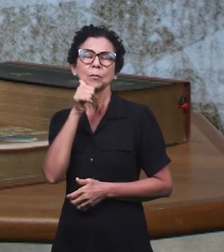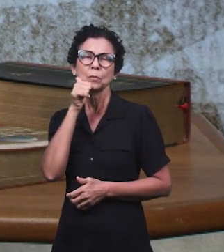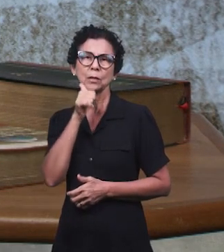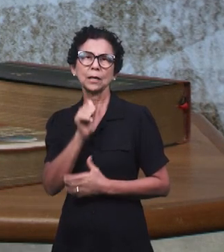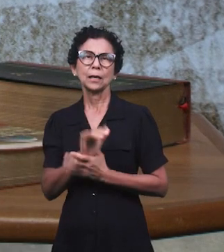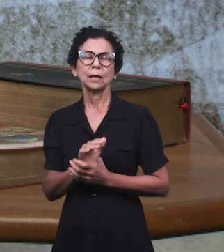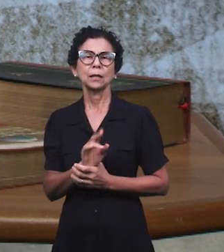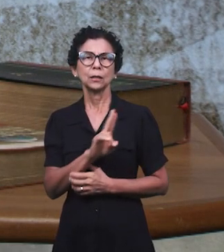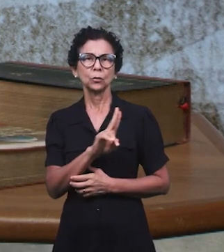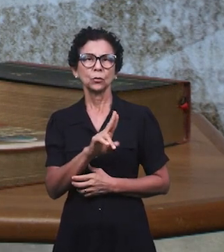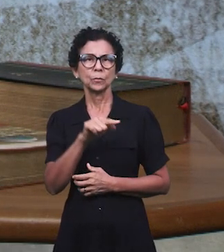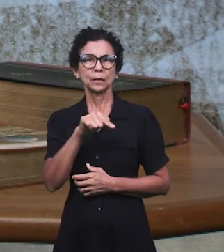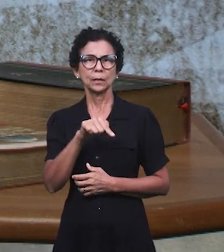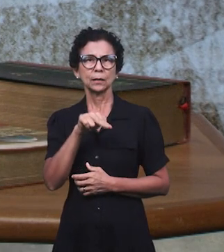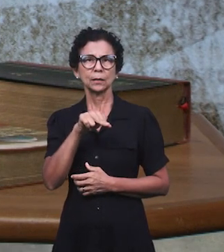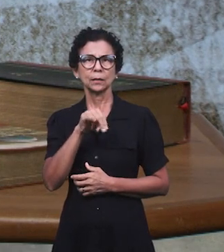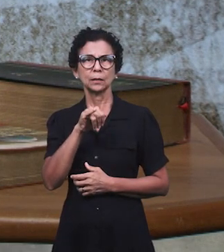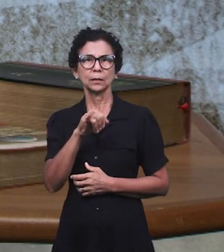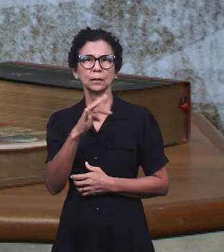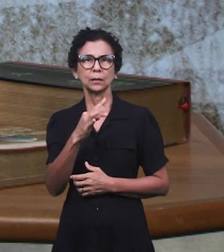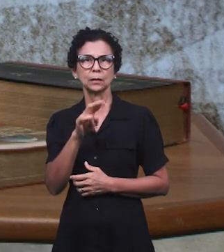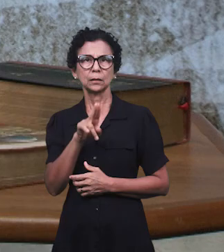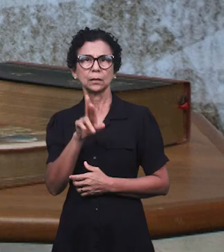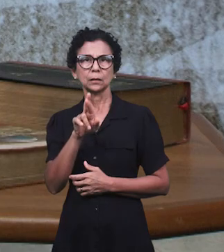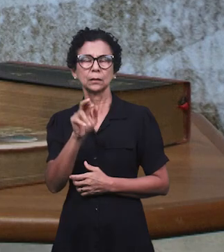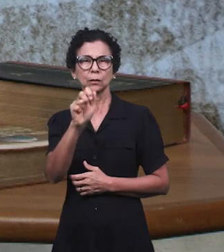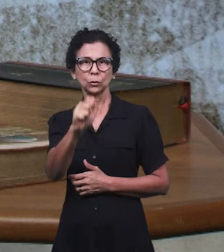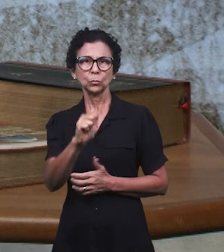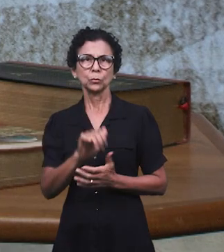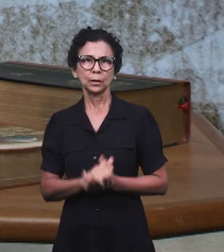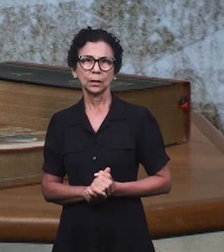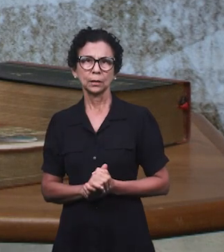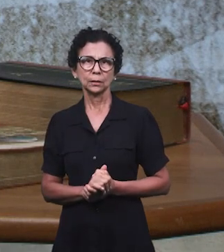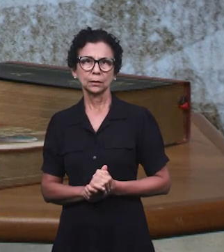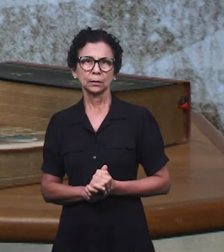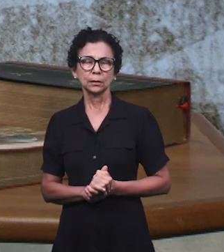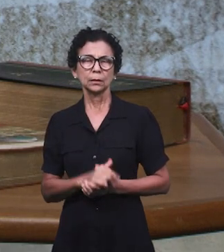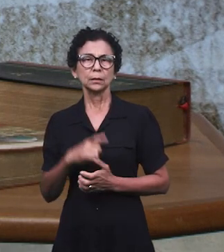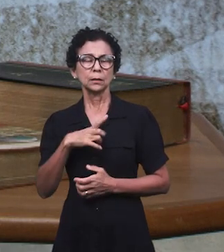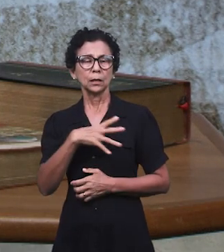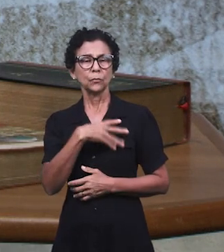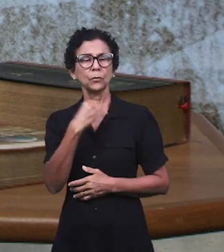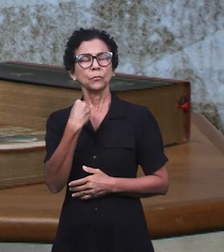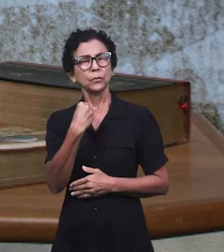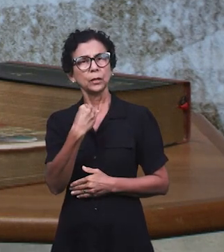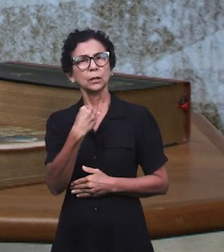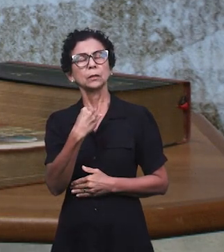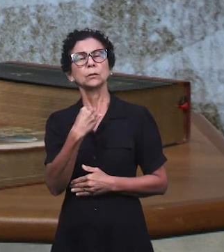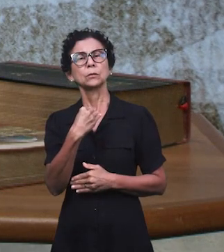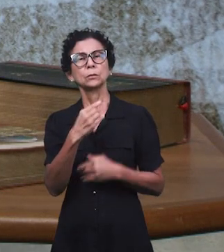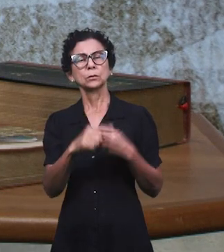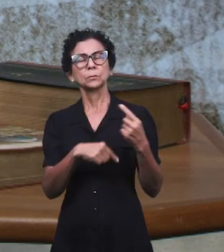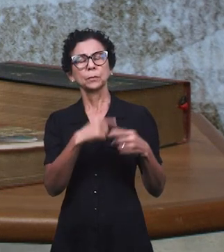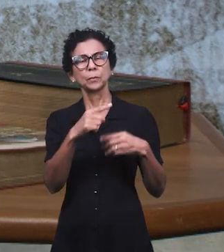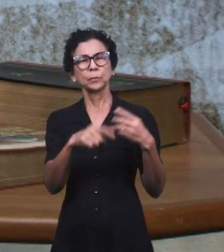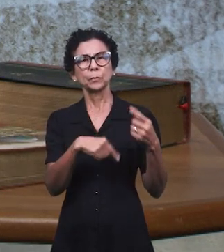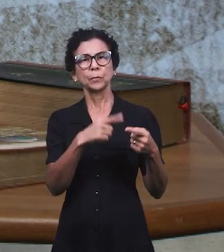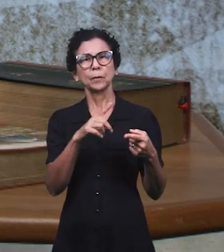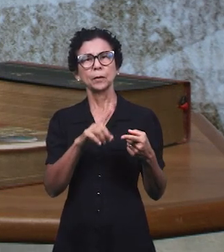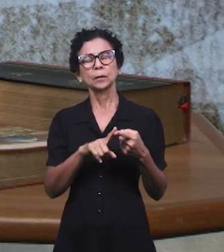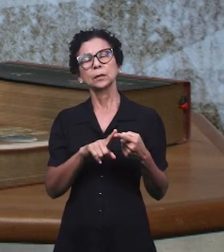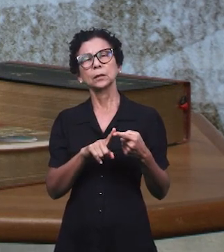e Medã, e Midian, e Gisbaque, e Suá. E Joquizã gerou a Seba e